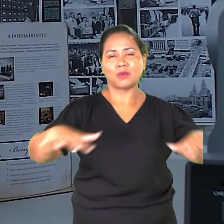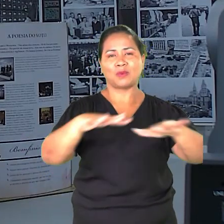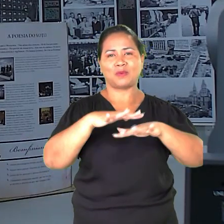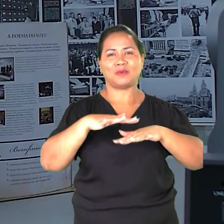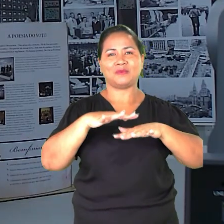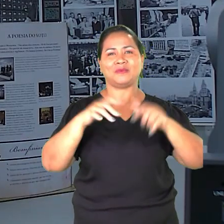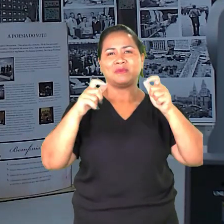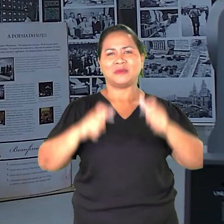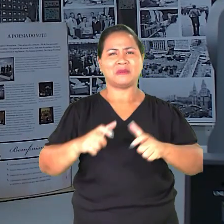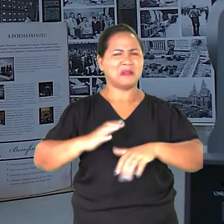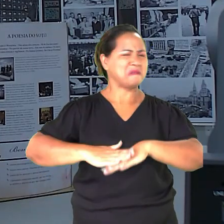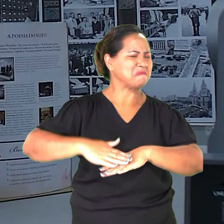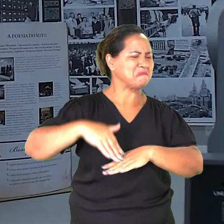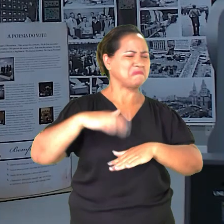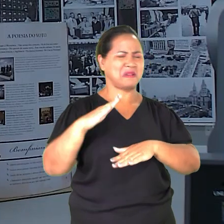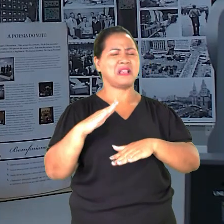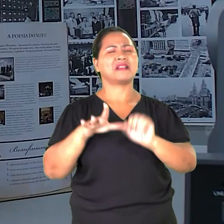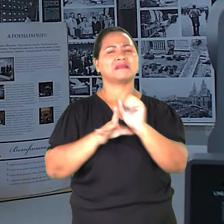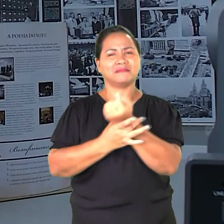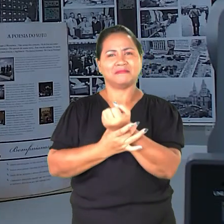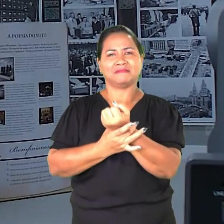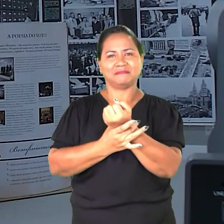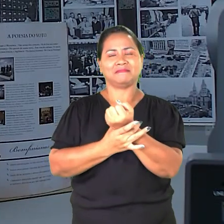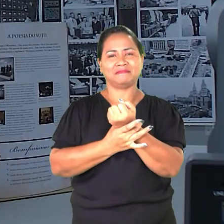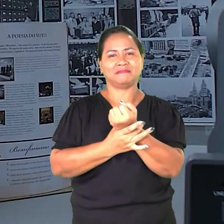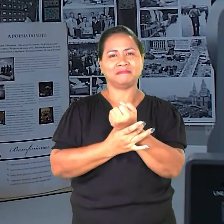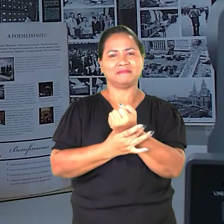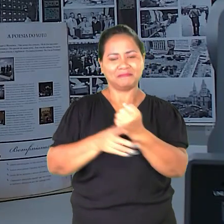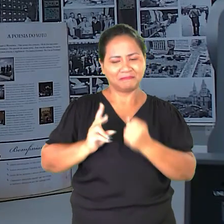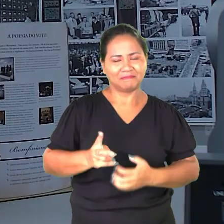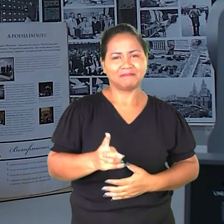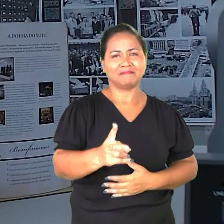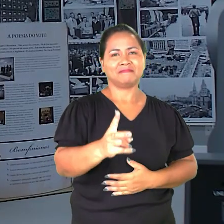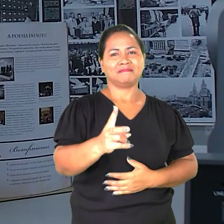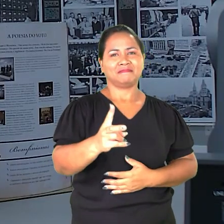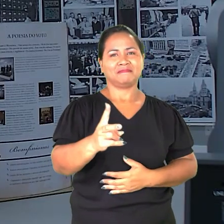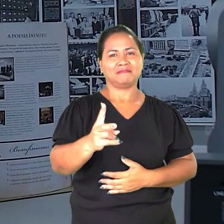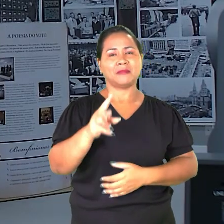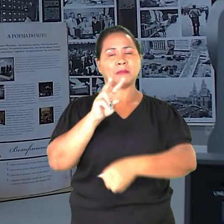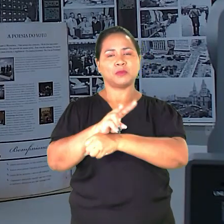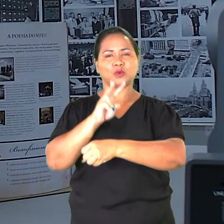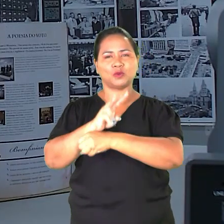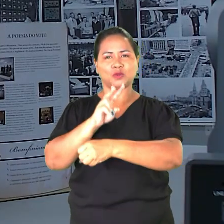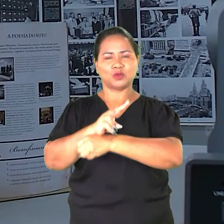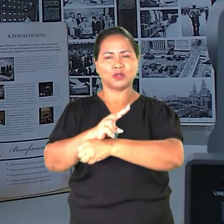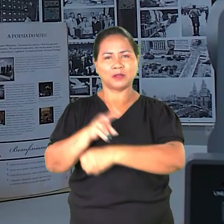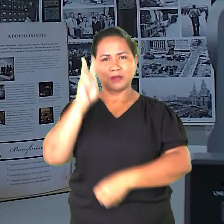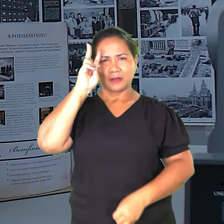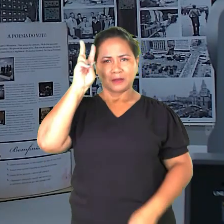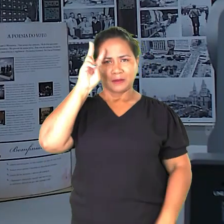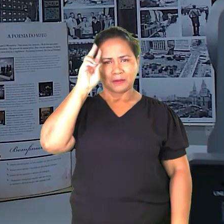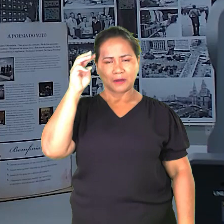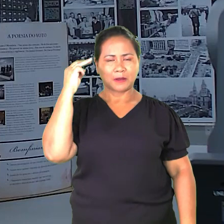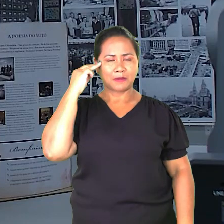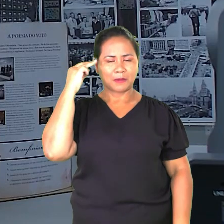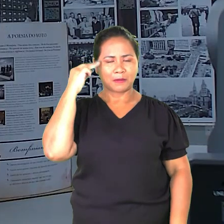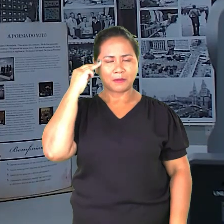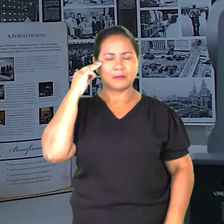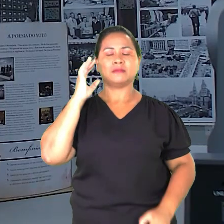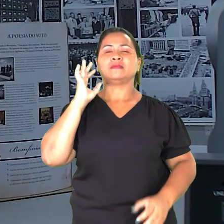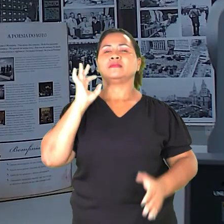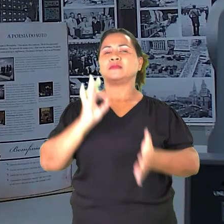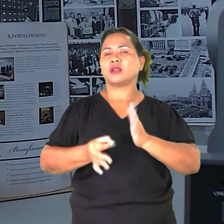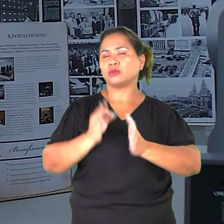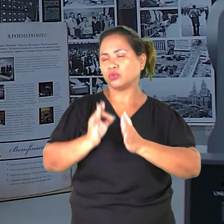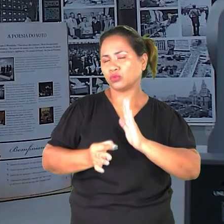de entrada, e que vai ser um local, com certeza, permanente da preservação da história